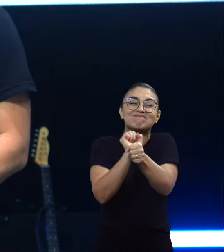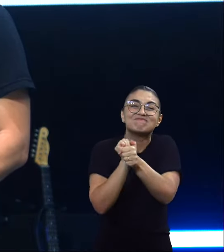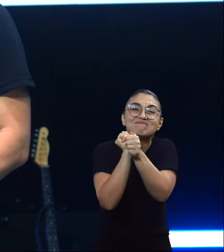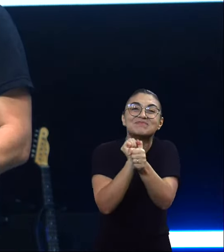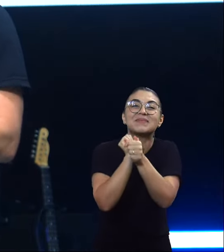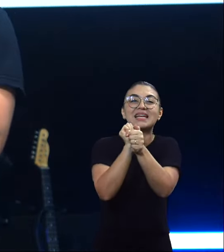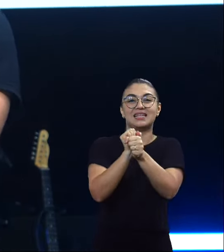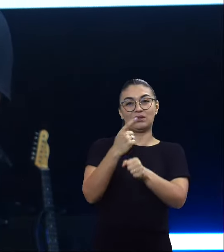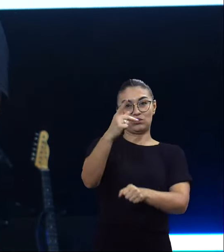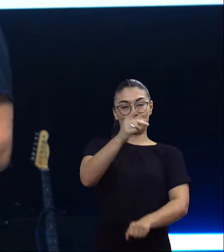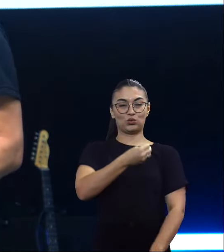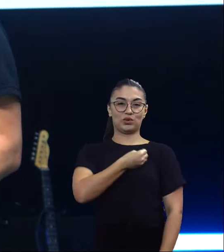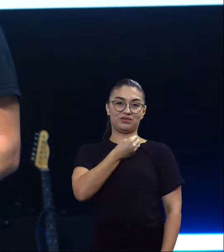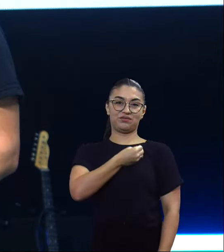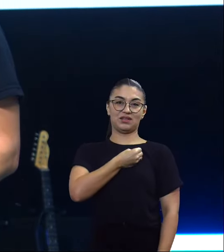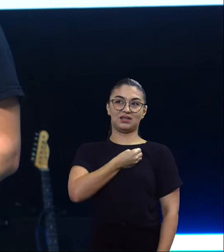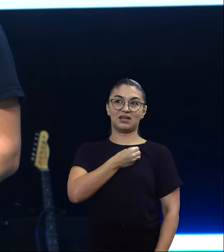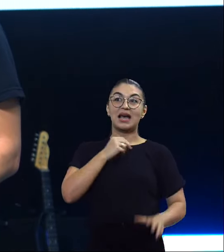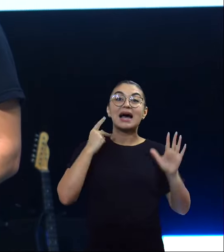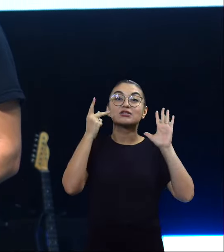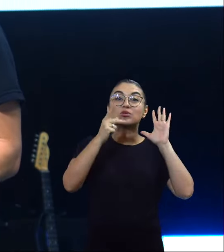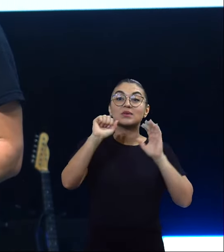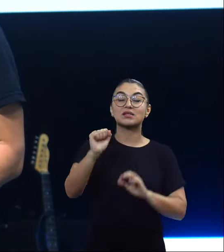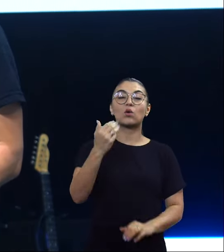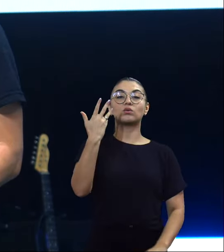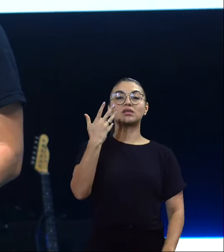atrasando promessas de Deus na sua vida?